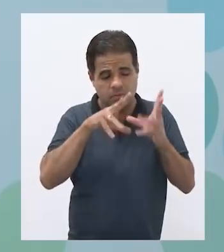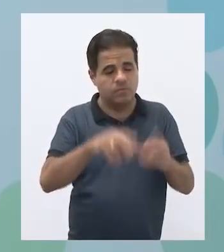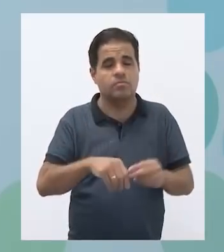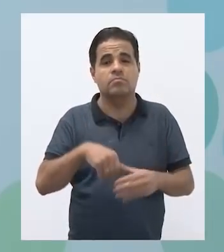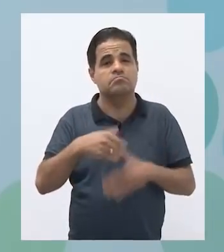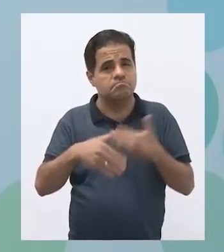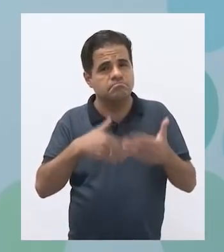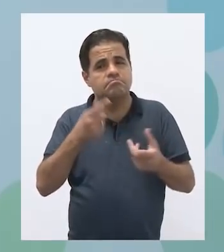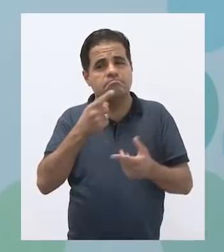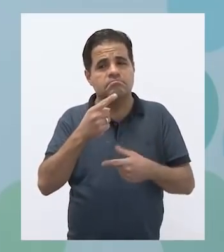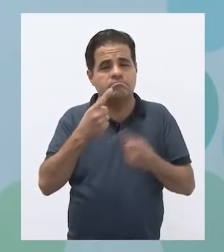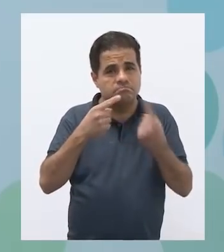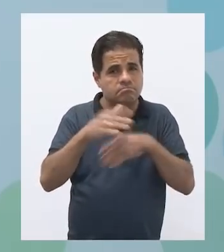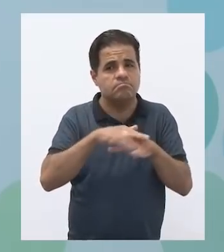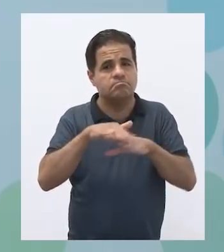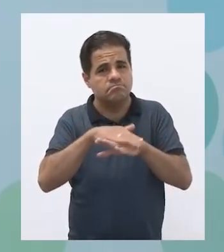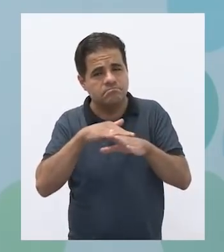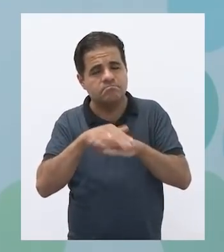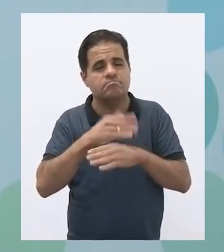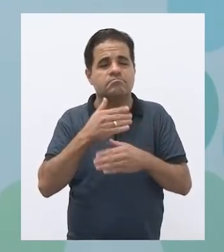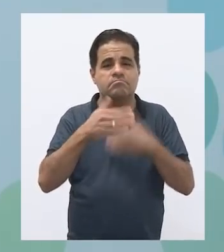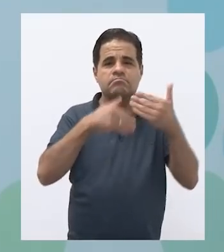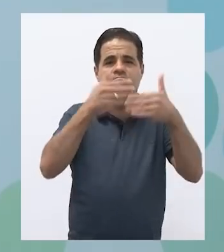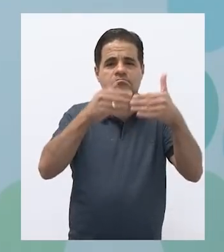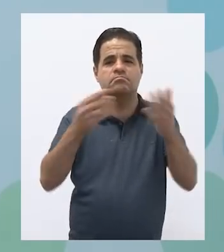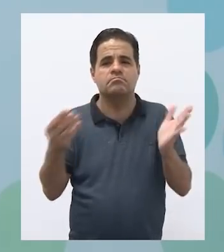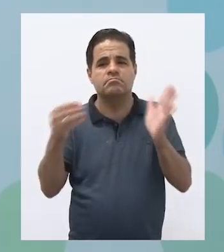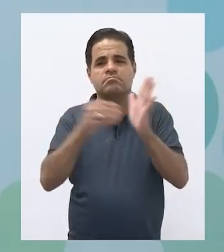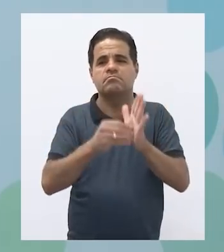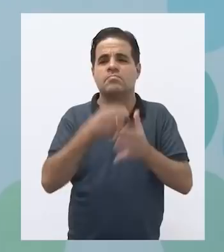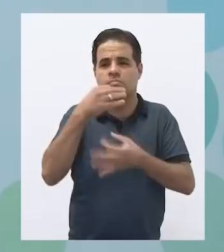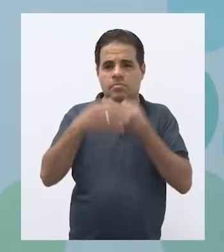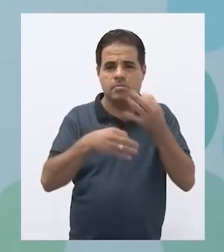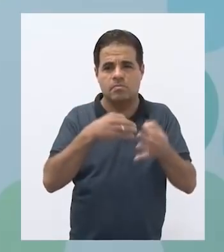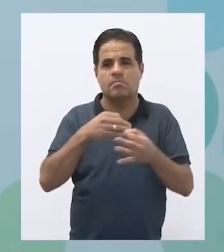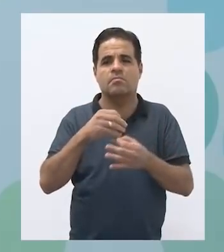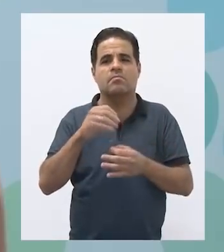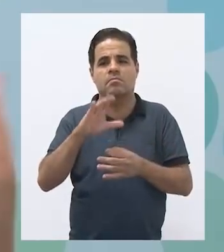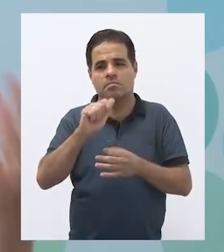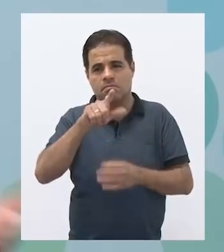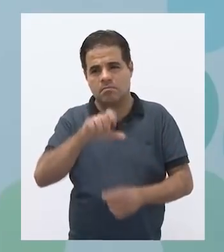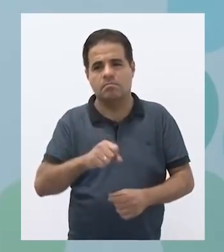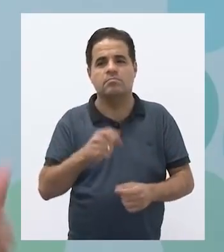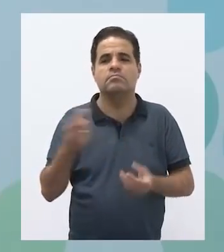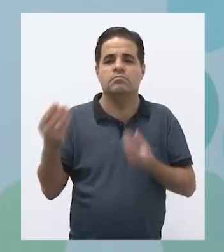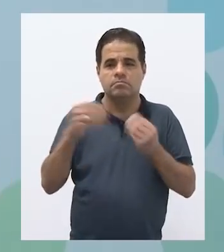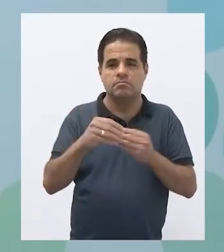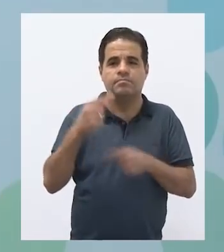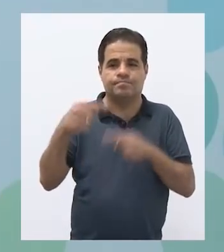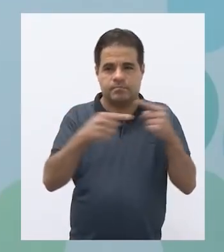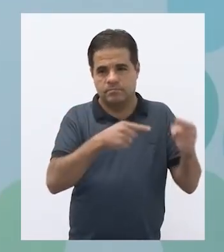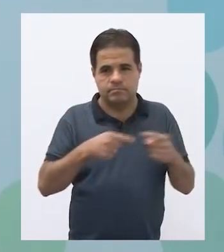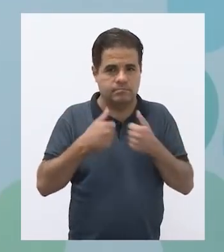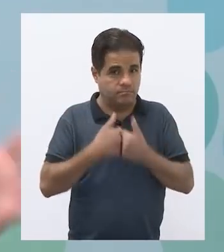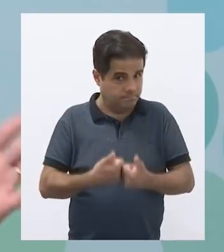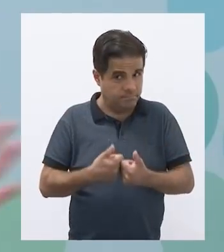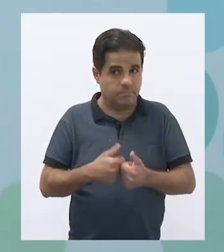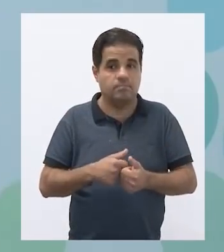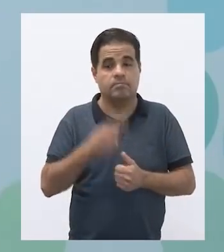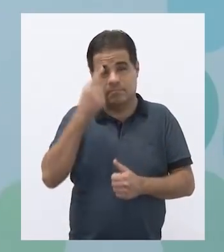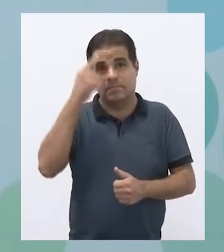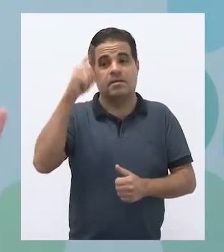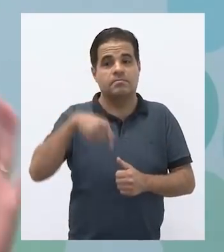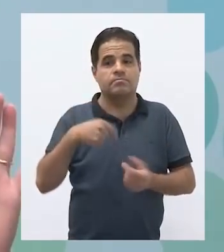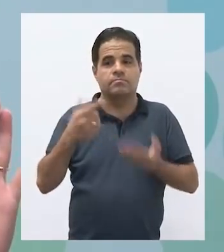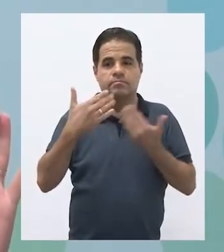vai evoluindo a conversa, a gente vai colocar aí o ponto de vocês para o Carlos ou para a gente pôr aí numa discussão, tá? Porque a ideia aqui